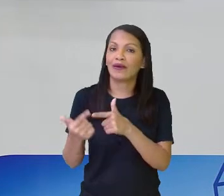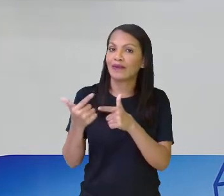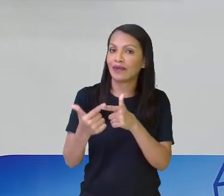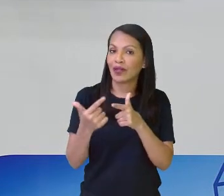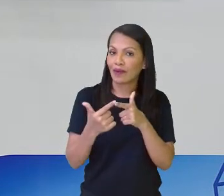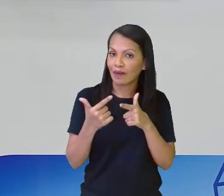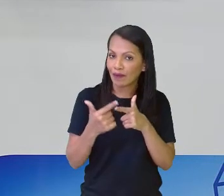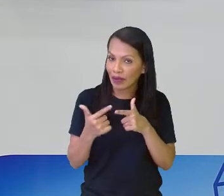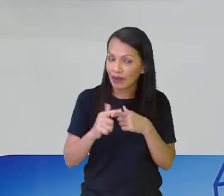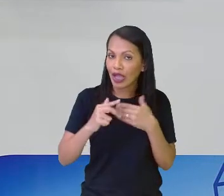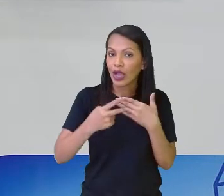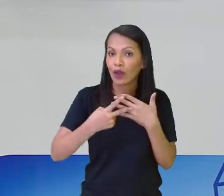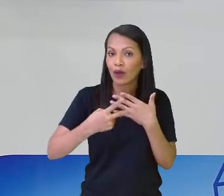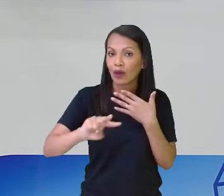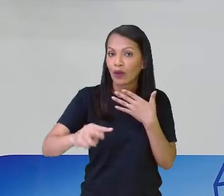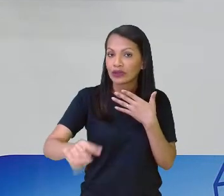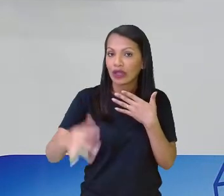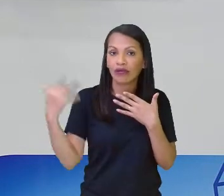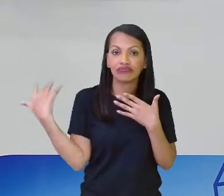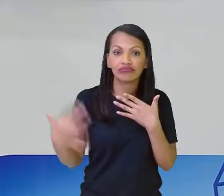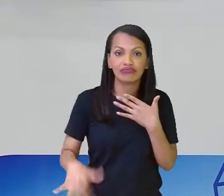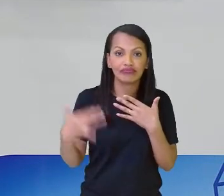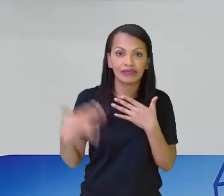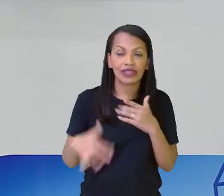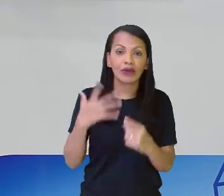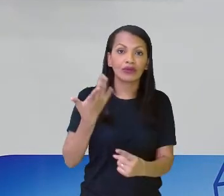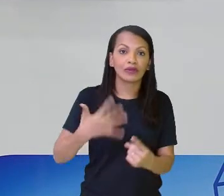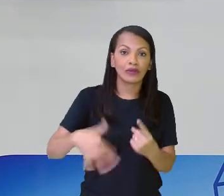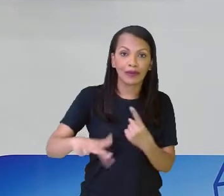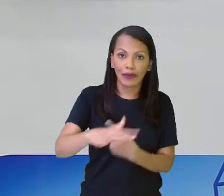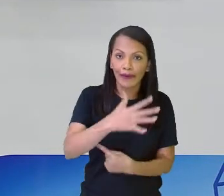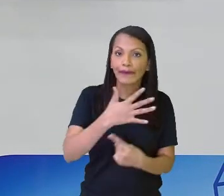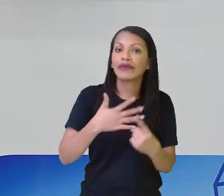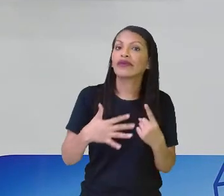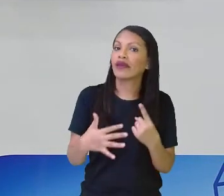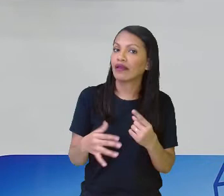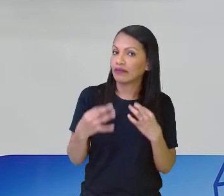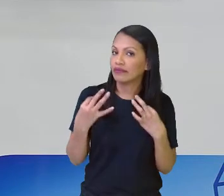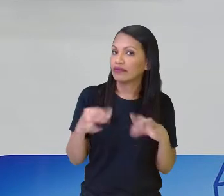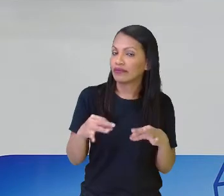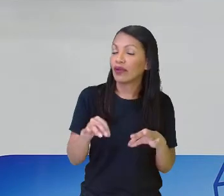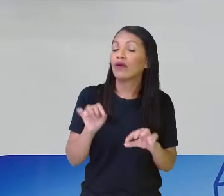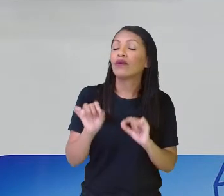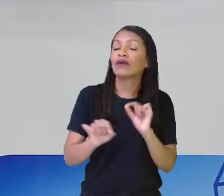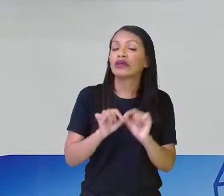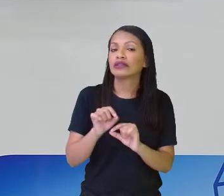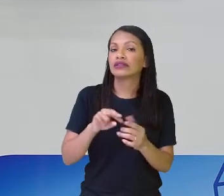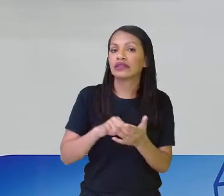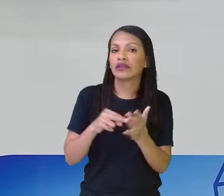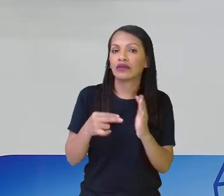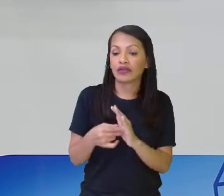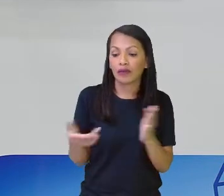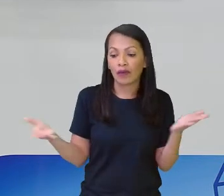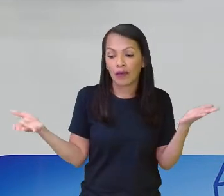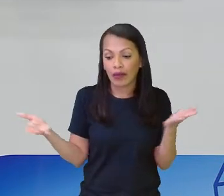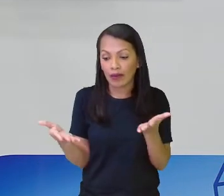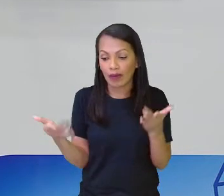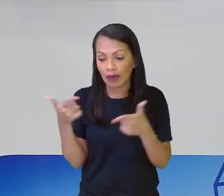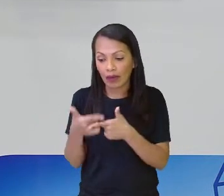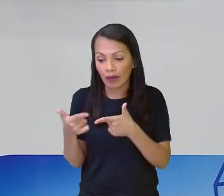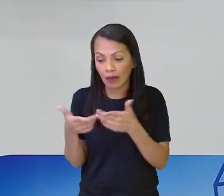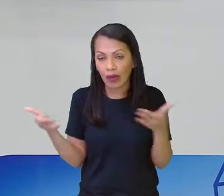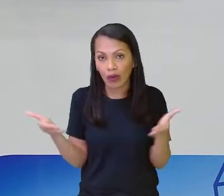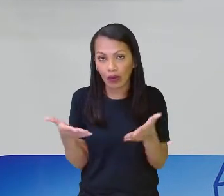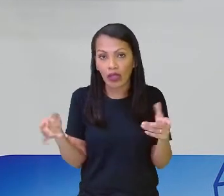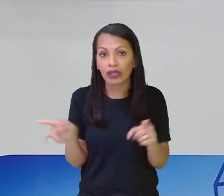assim, consequências terríveis para o meio ambiente, a curto e a longo prazo. O que isso quer dizer? Problemas para hoje e para as